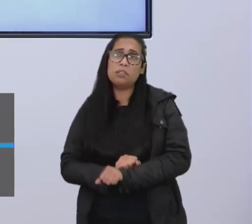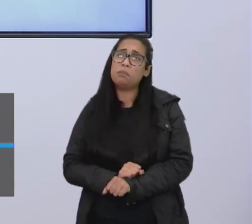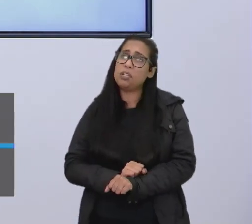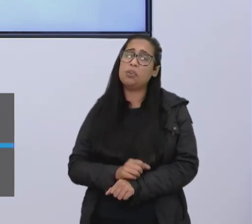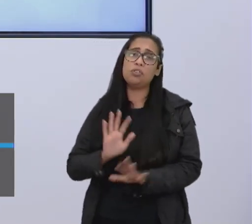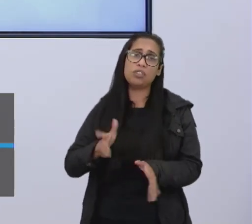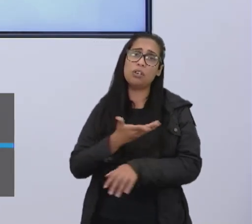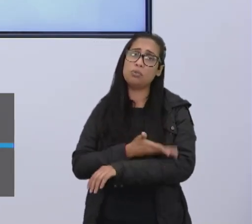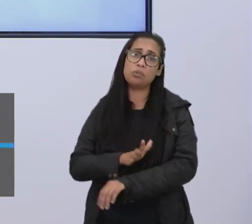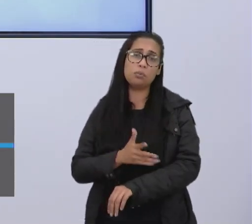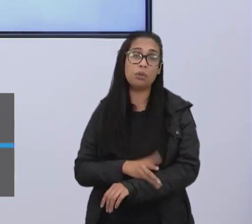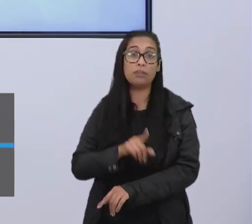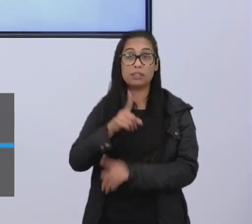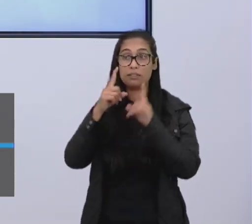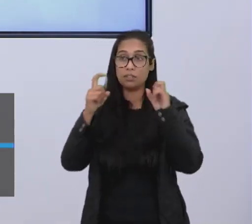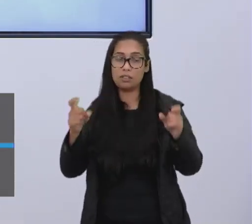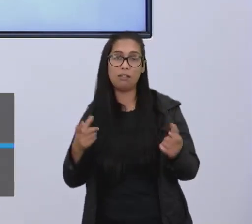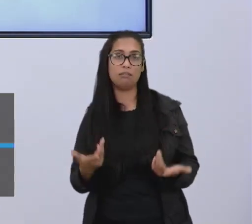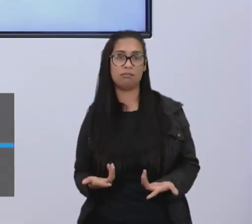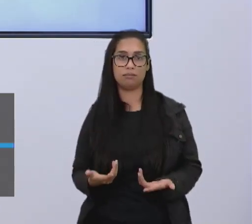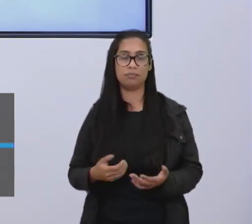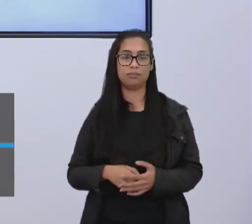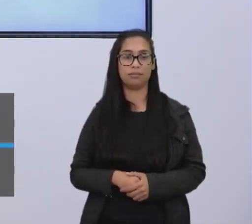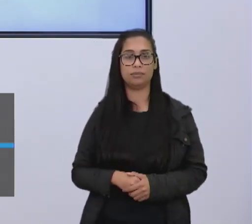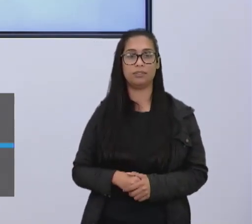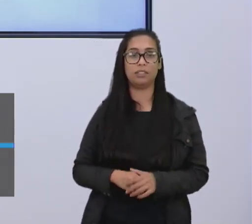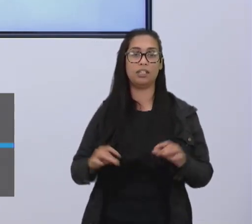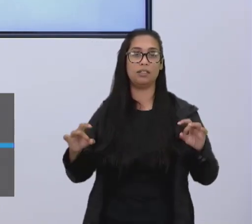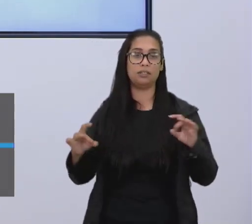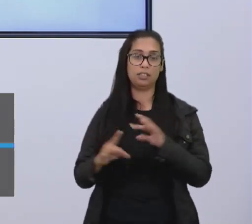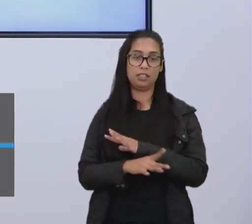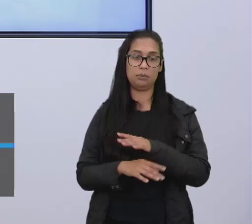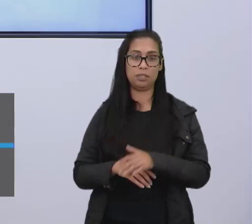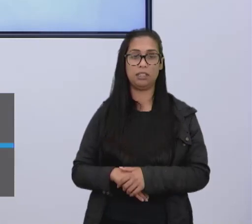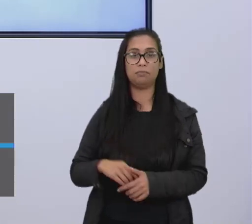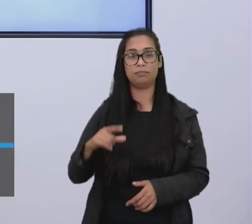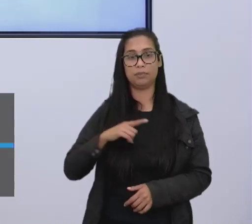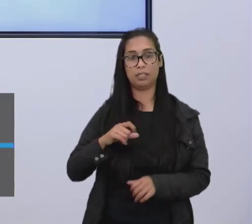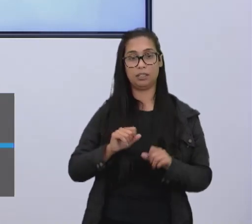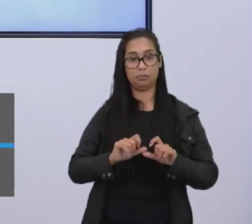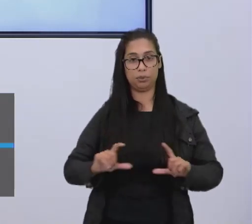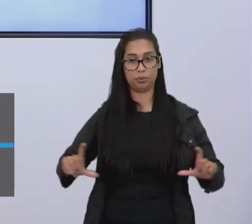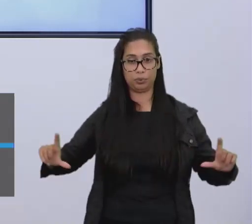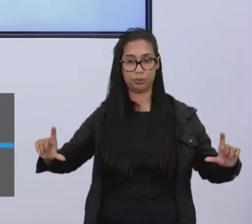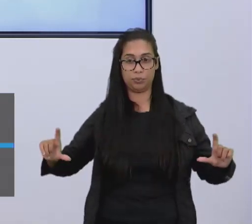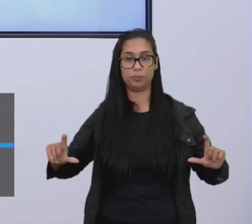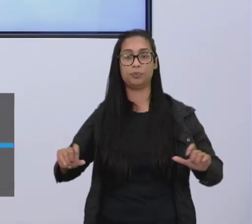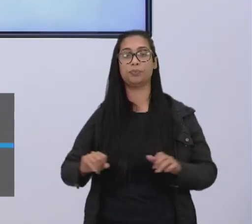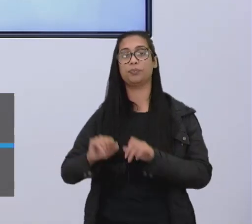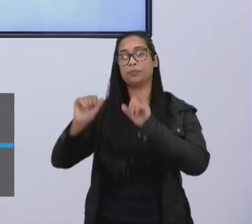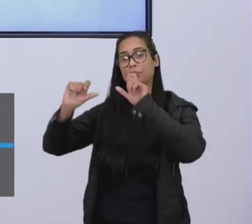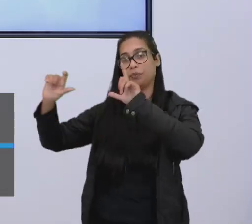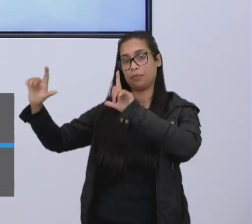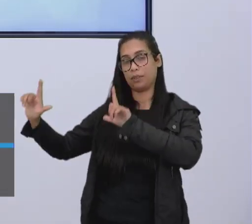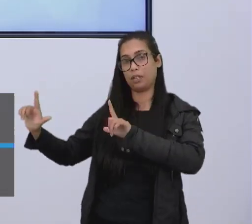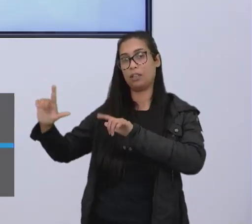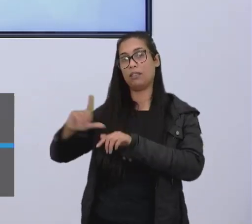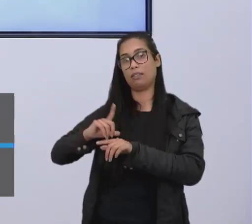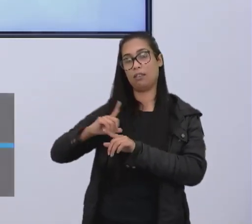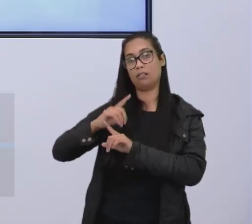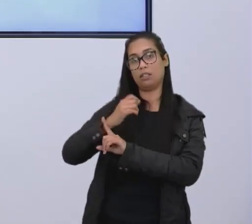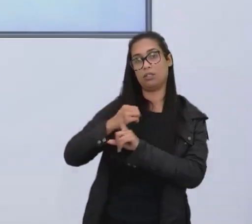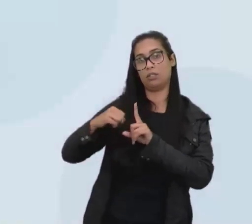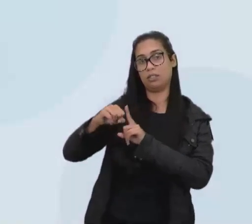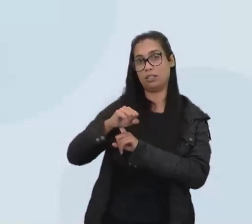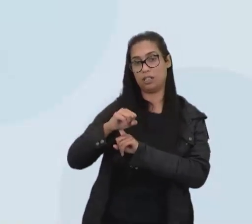um comportamento violento, né? E aí, pra finalizar, vou aparecer aí pra vocês na tela, que existe uma tendência social de tomar a